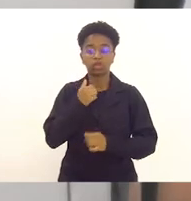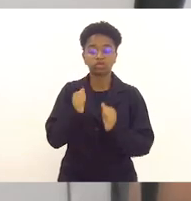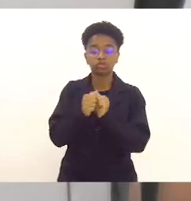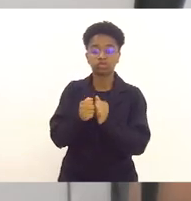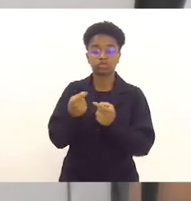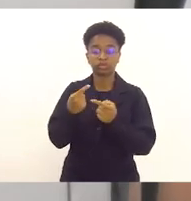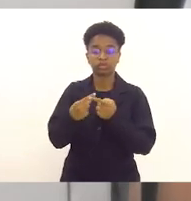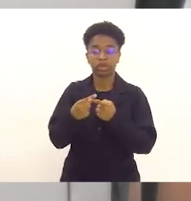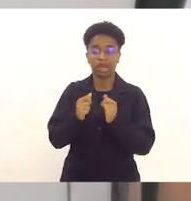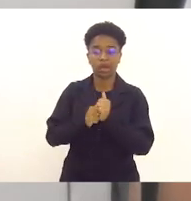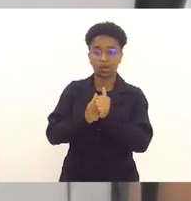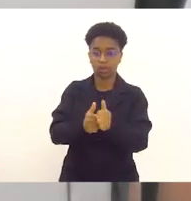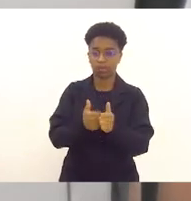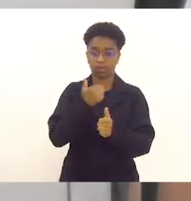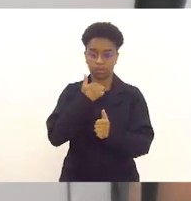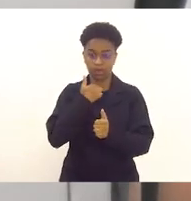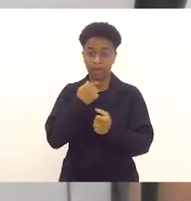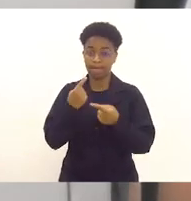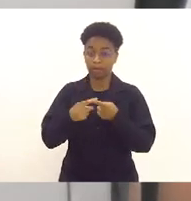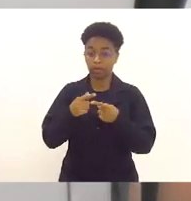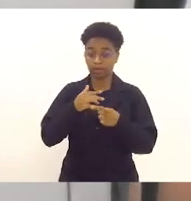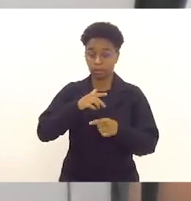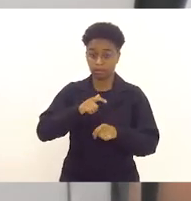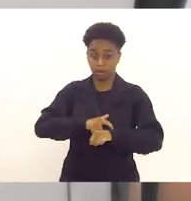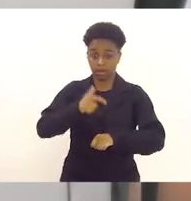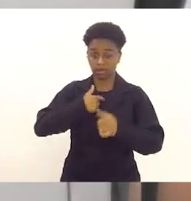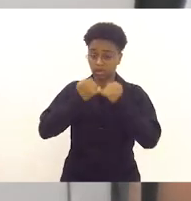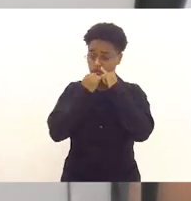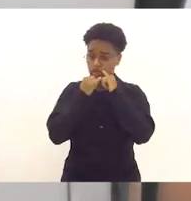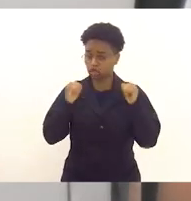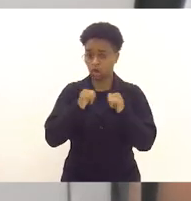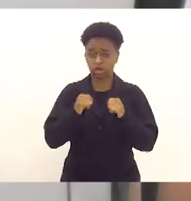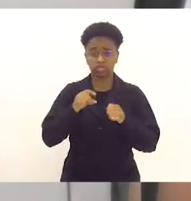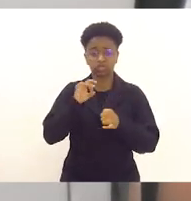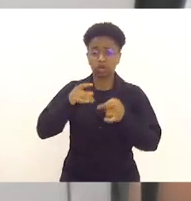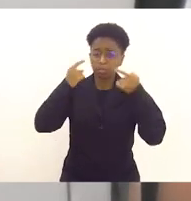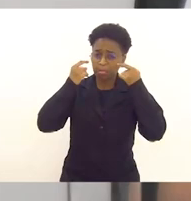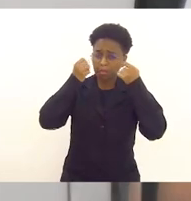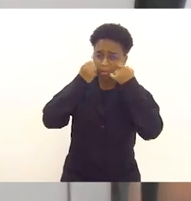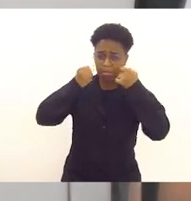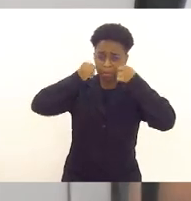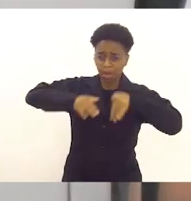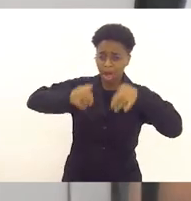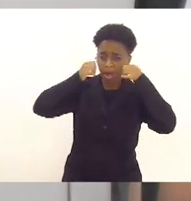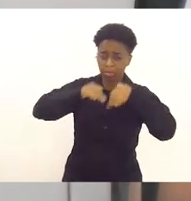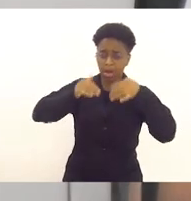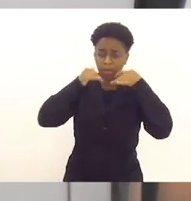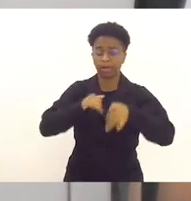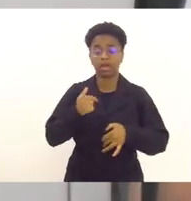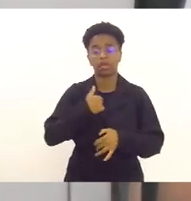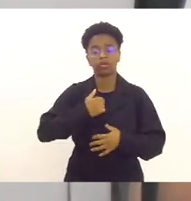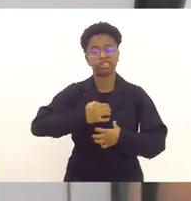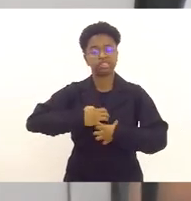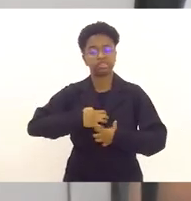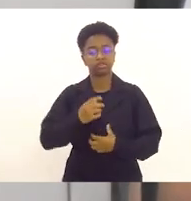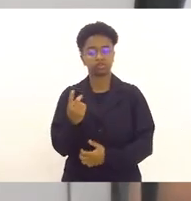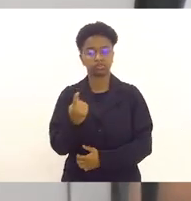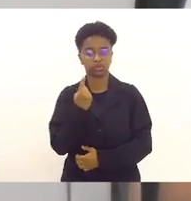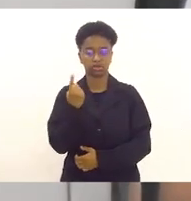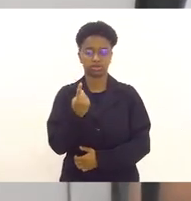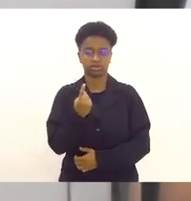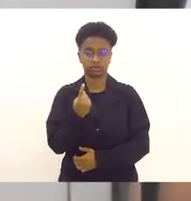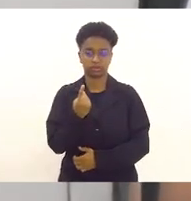nenhum acompanhante no momento que eu estava em choque transtornada só sabia chorar eu estava totalmente me sentindo sozinha